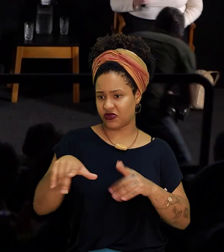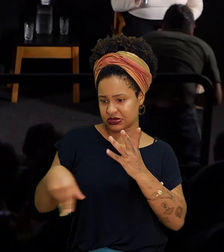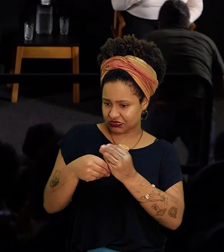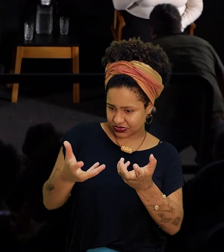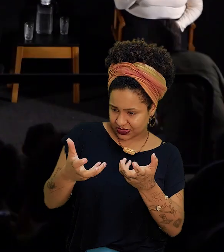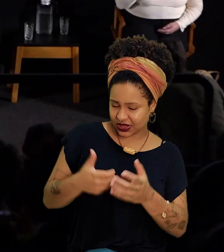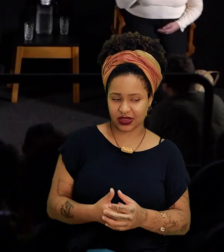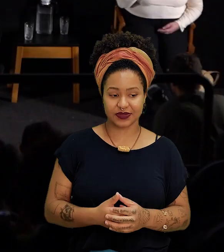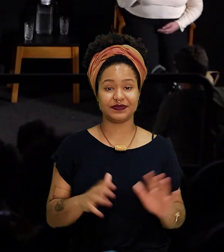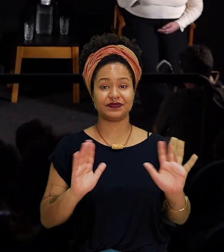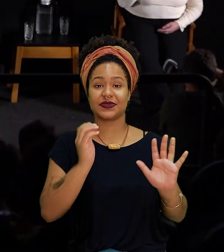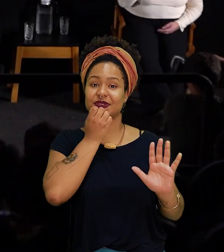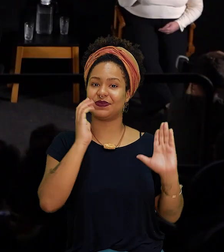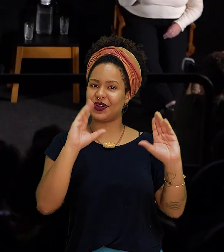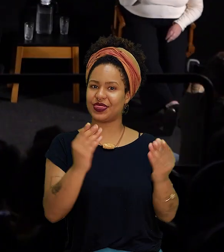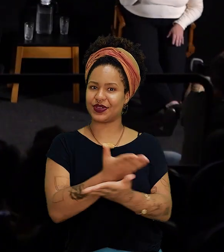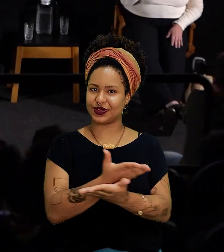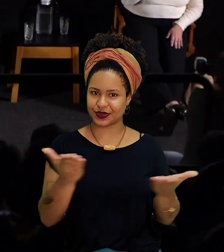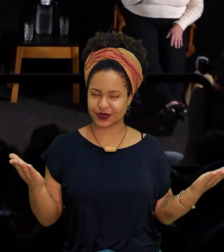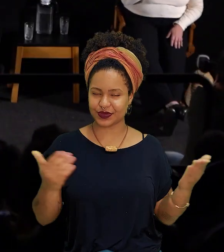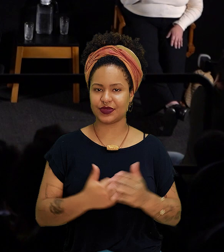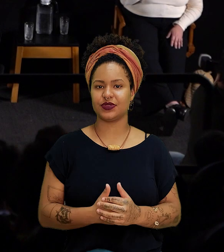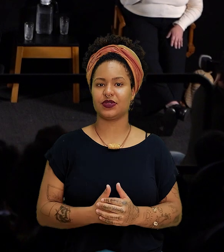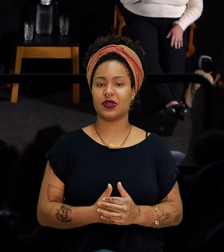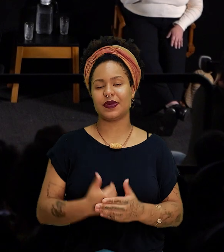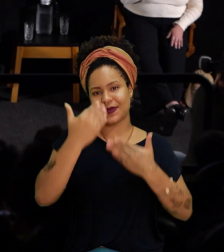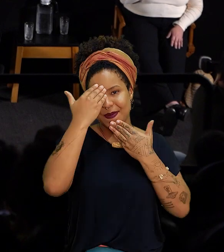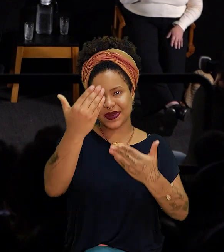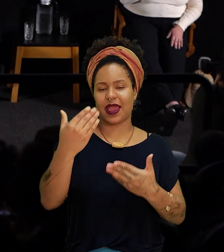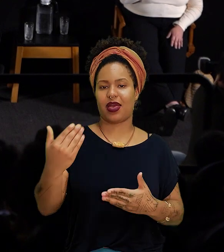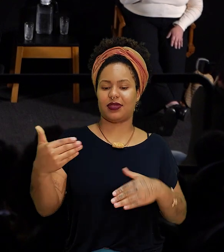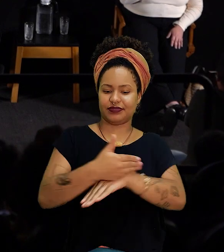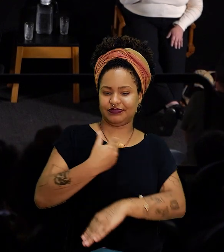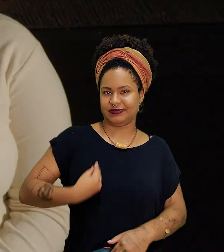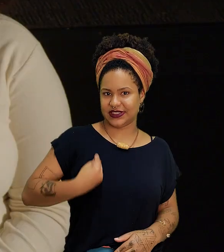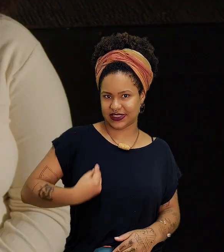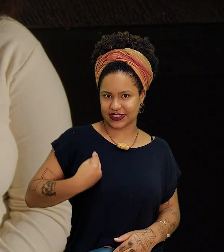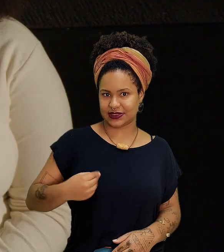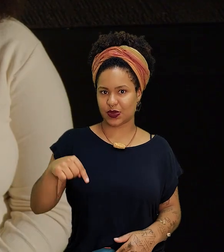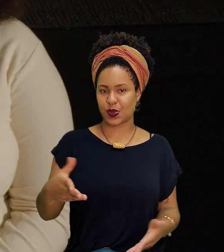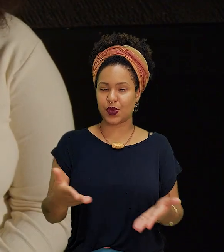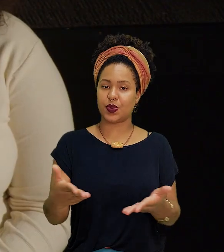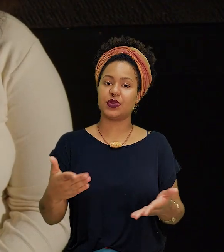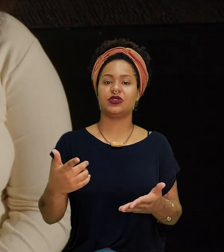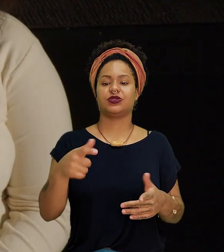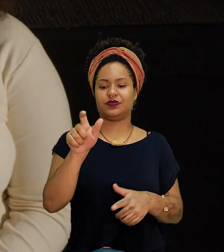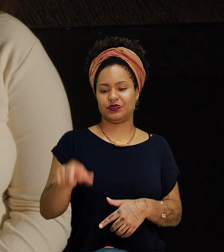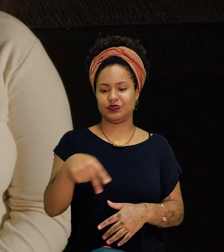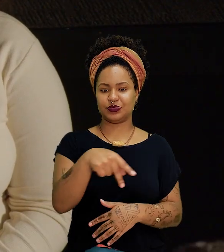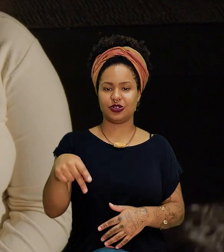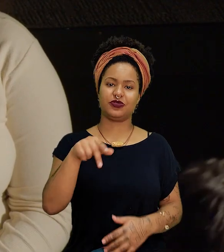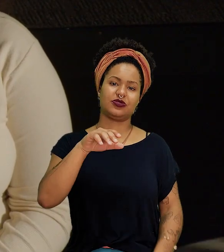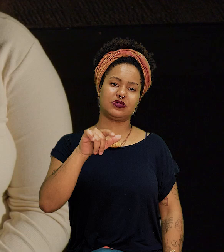acrescentar. Boa noite a todos. Muito obrigada pela presença aqui. Também agradeço ao